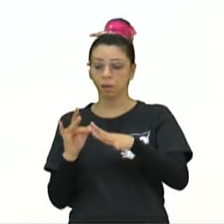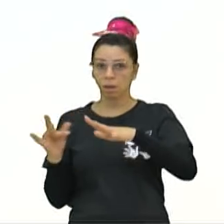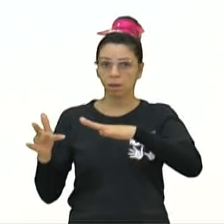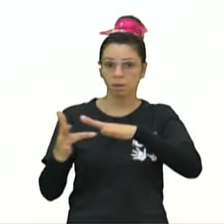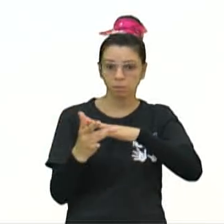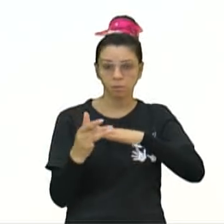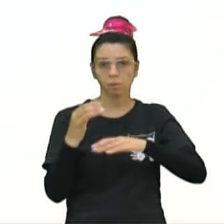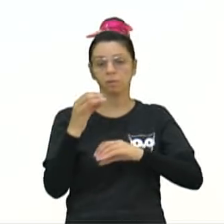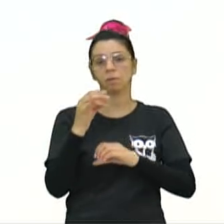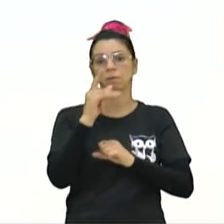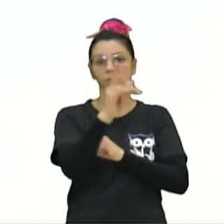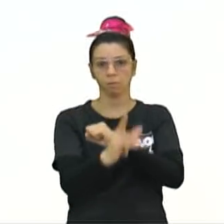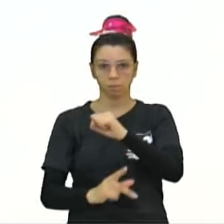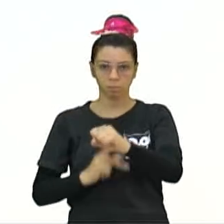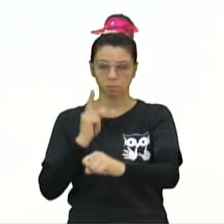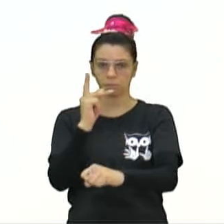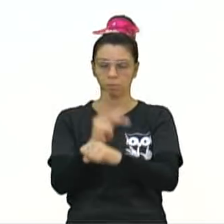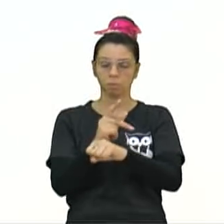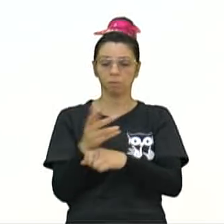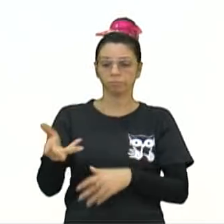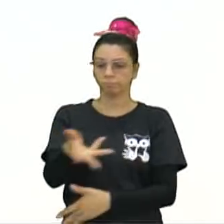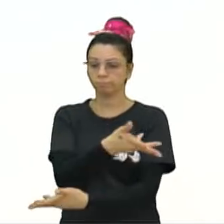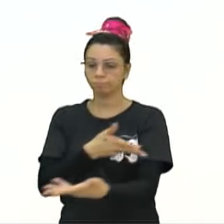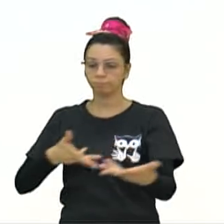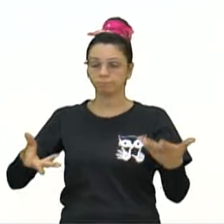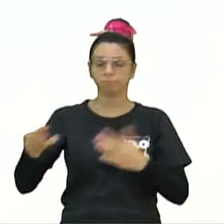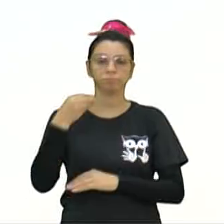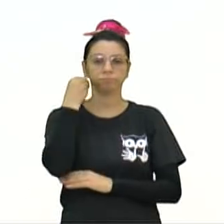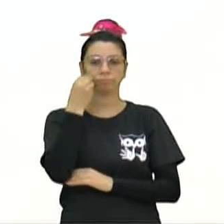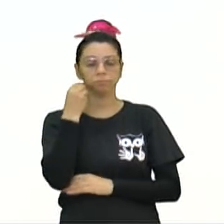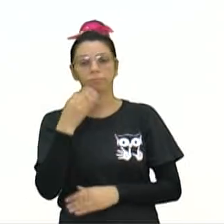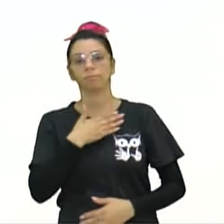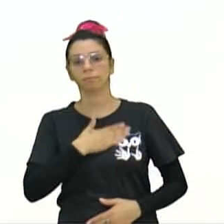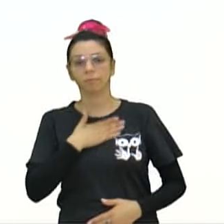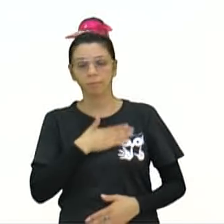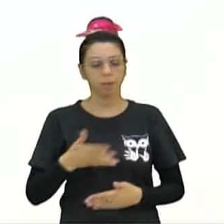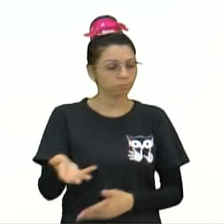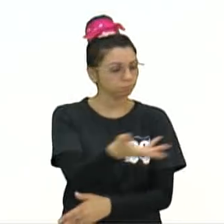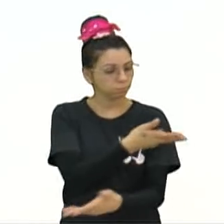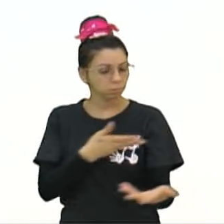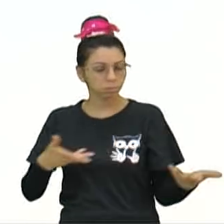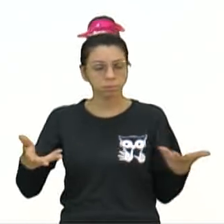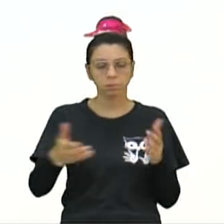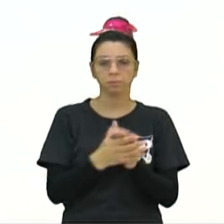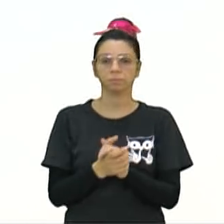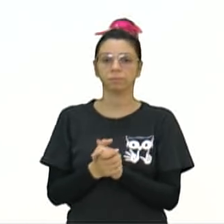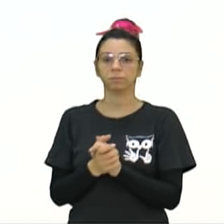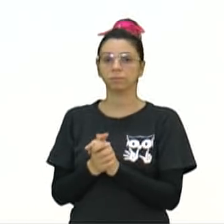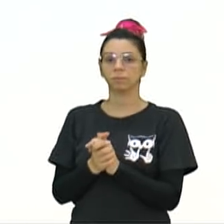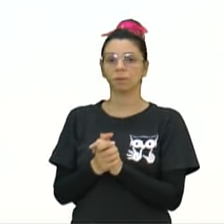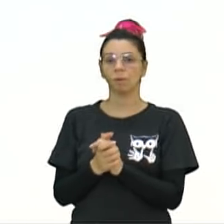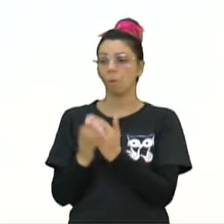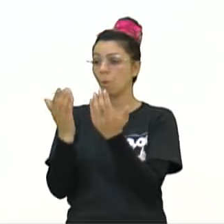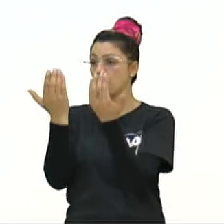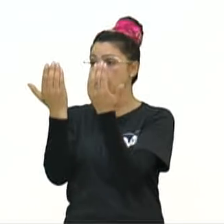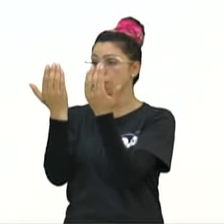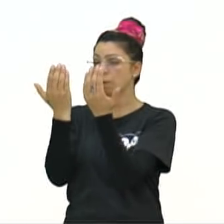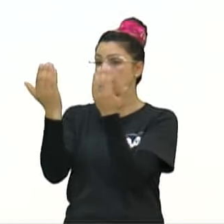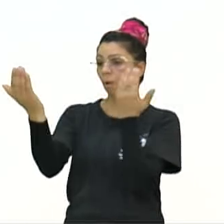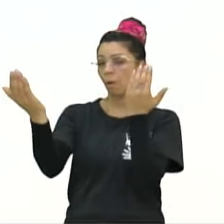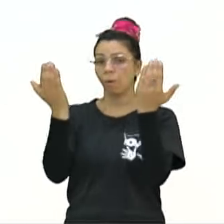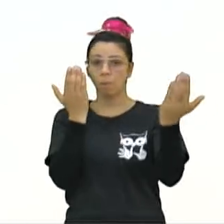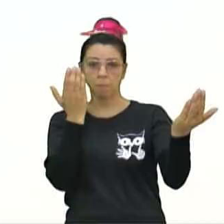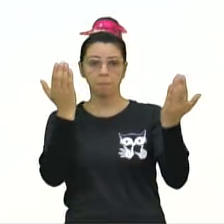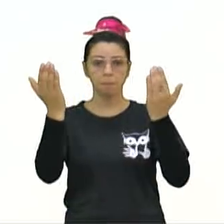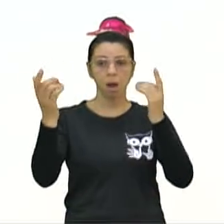para compartilhar gostos e experiências com outras pessoas, em que comparam fotos suas com as de